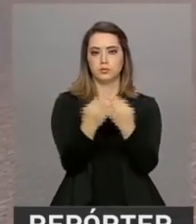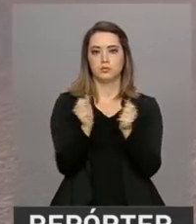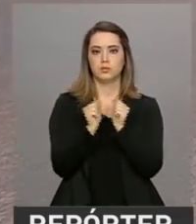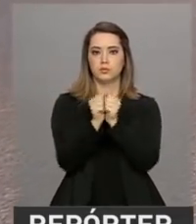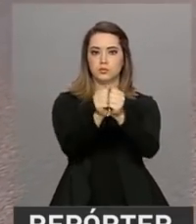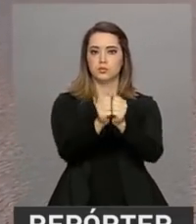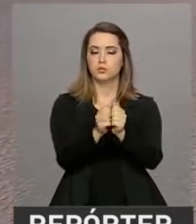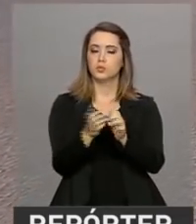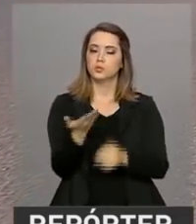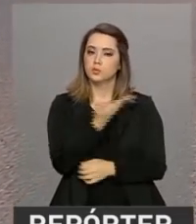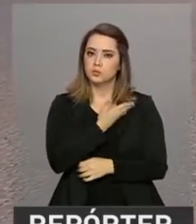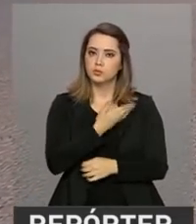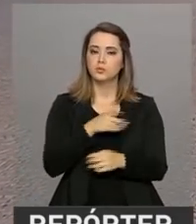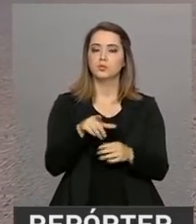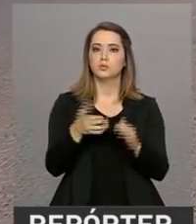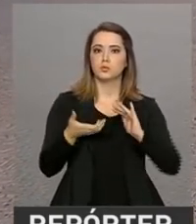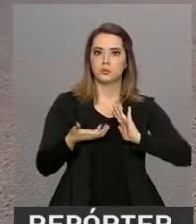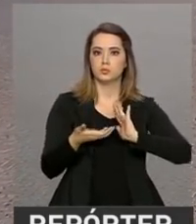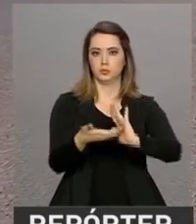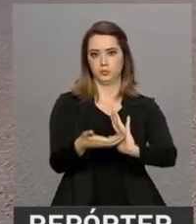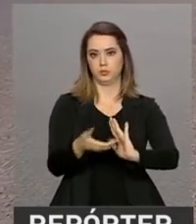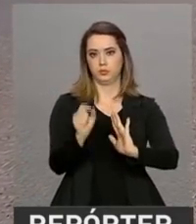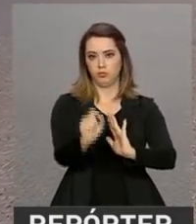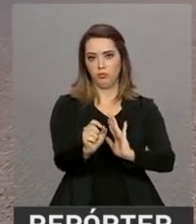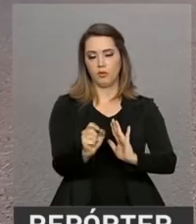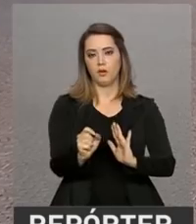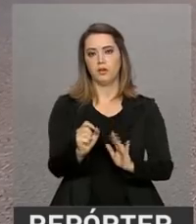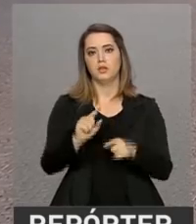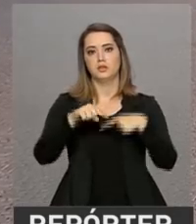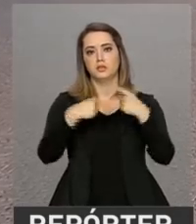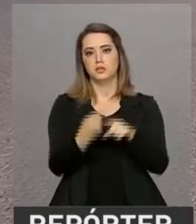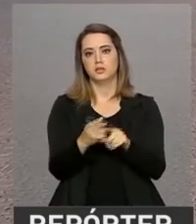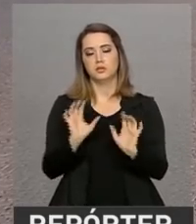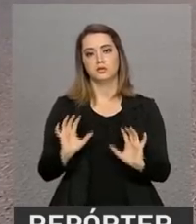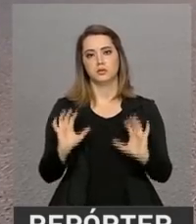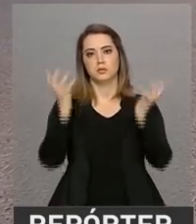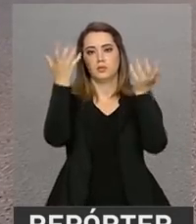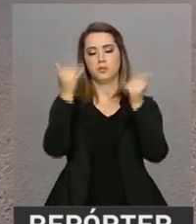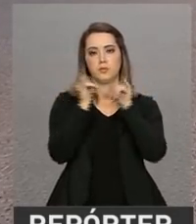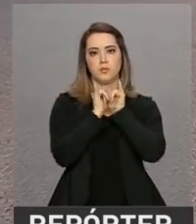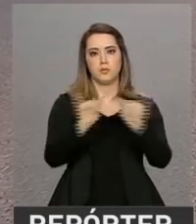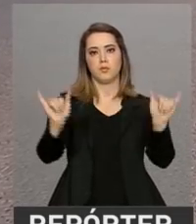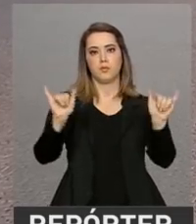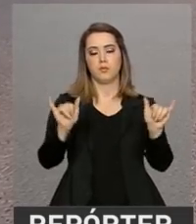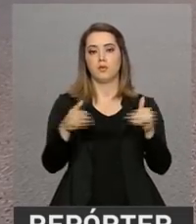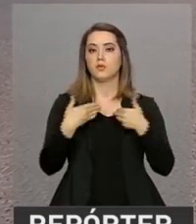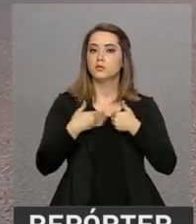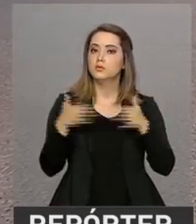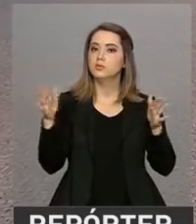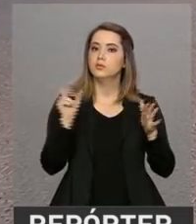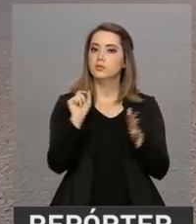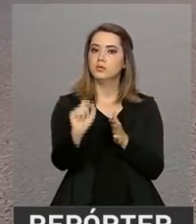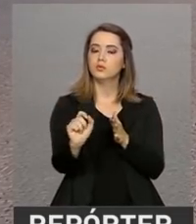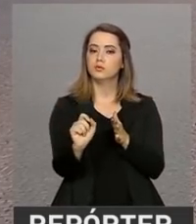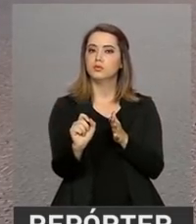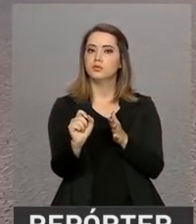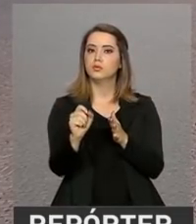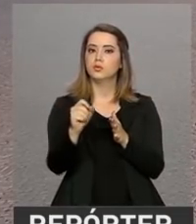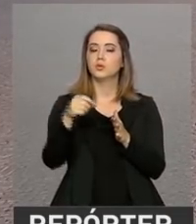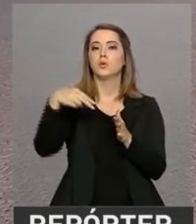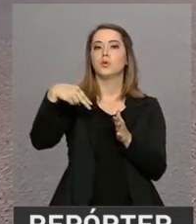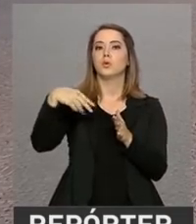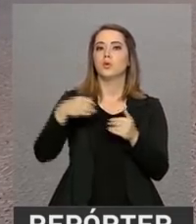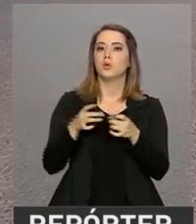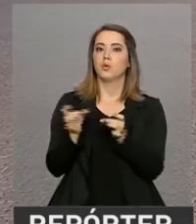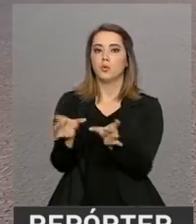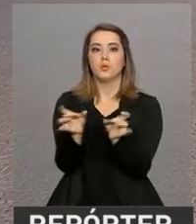E à tarde ele tem agenda aqui no Palácio do Planalto. Ele participa da cerimônia de anúncio da abertura do mercado norte-americano